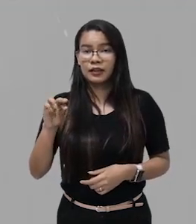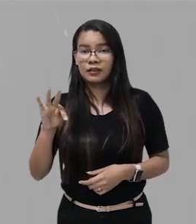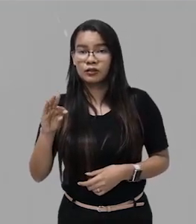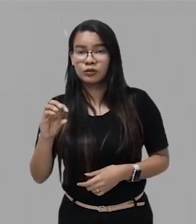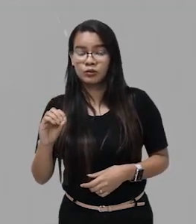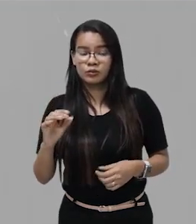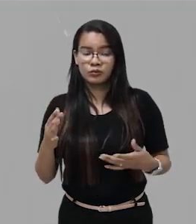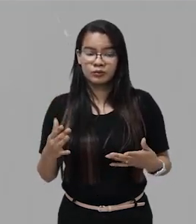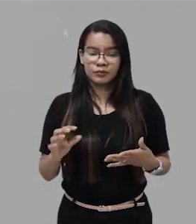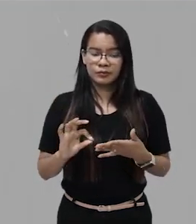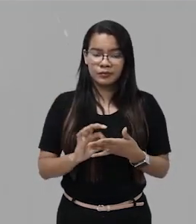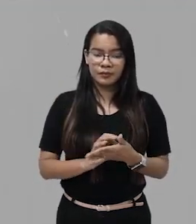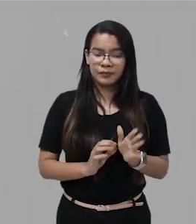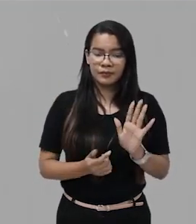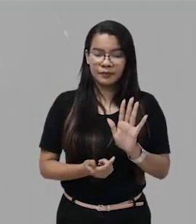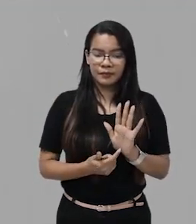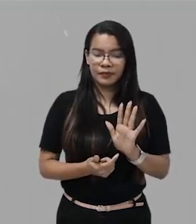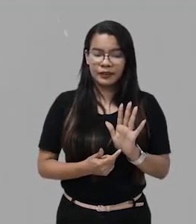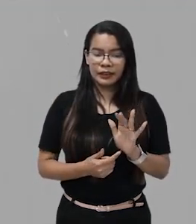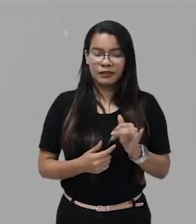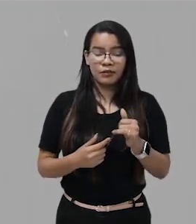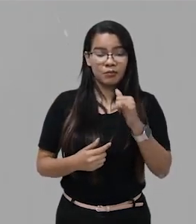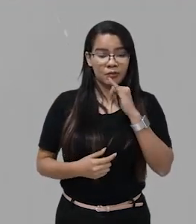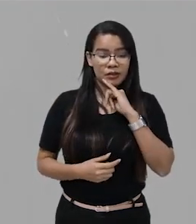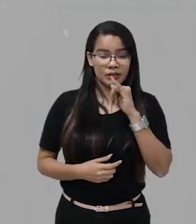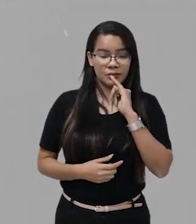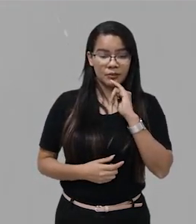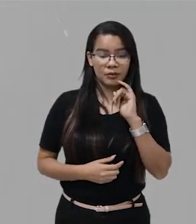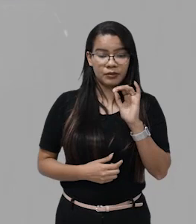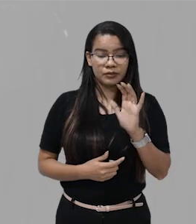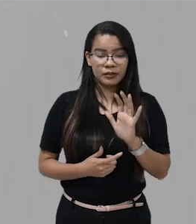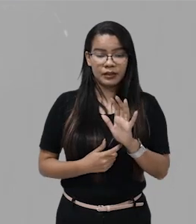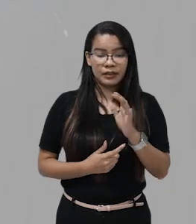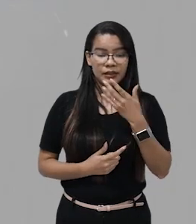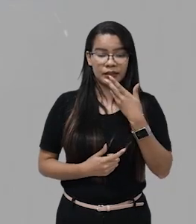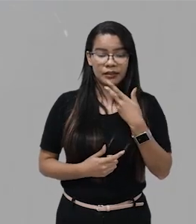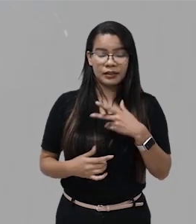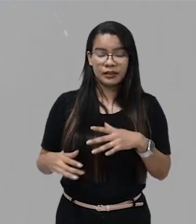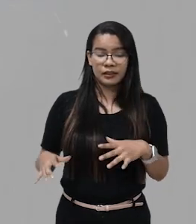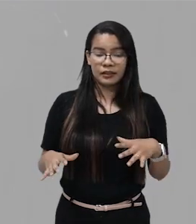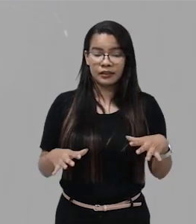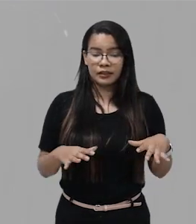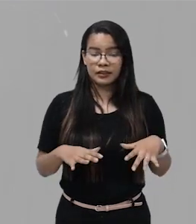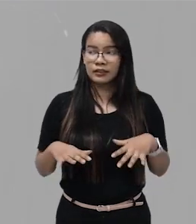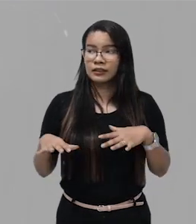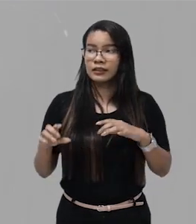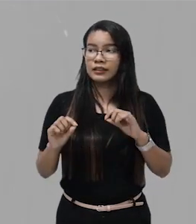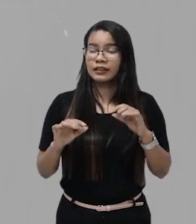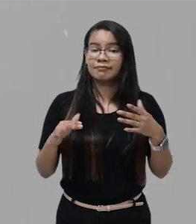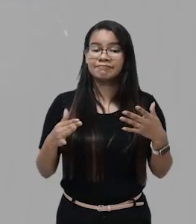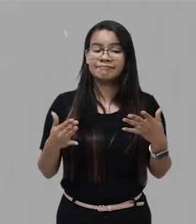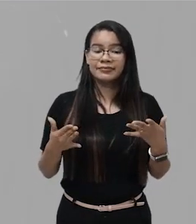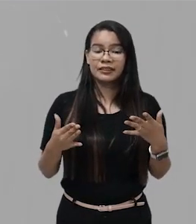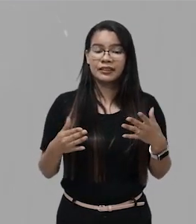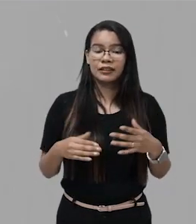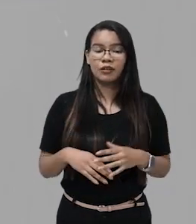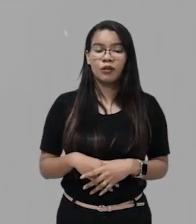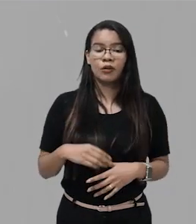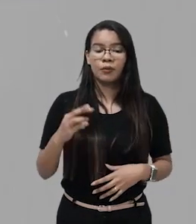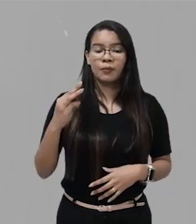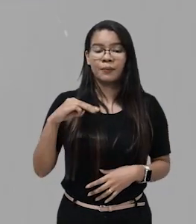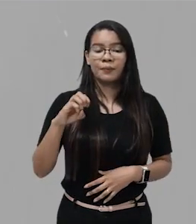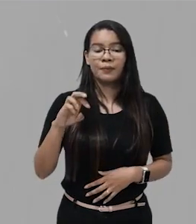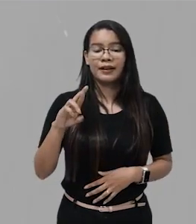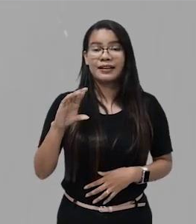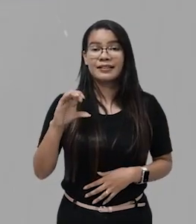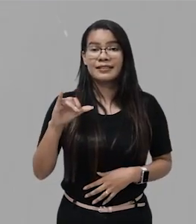uma médica prescrevendo e está aqui, ó. Coloquei essa criança aqui, que é quem? Lionel Messi, se vocês